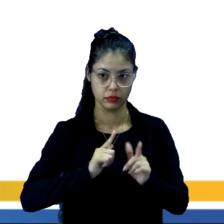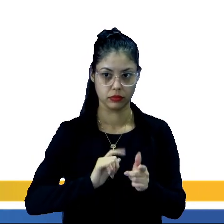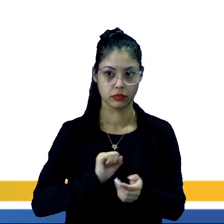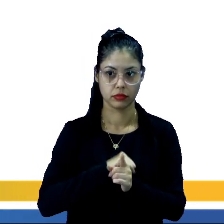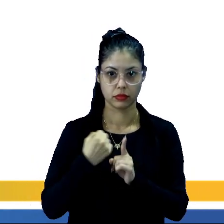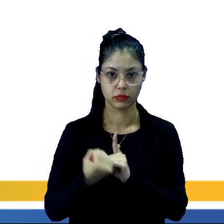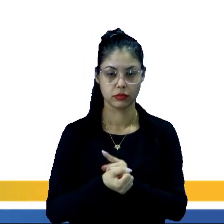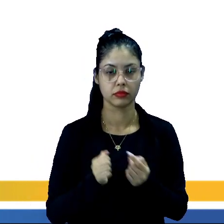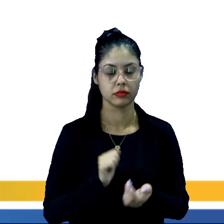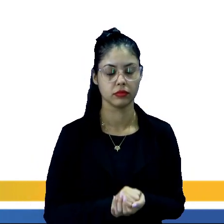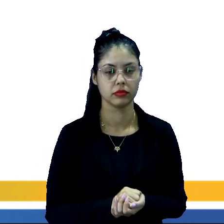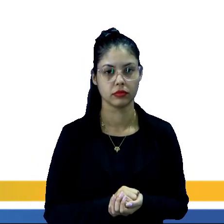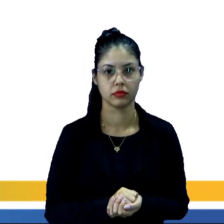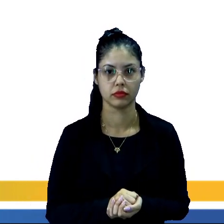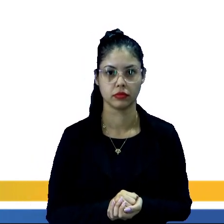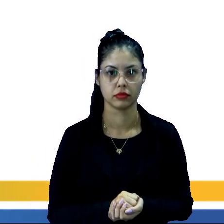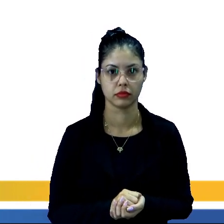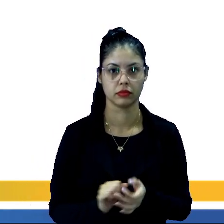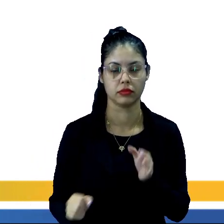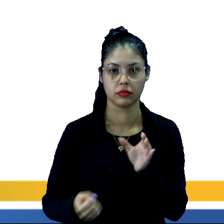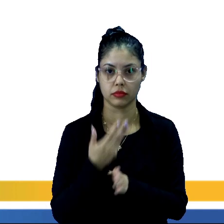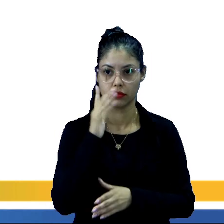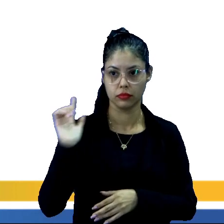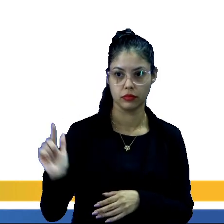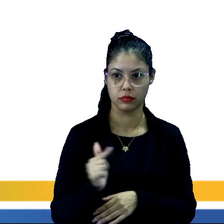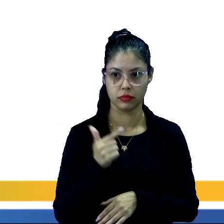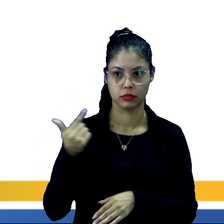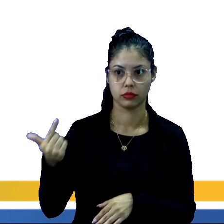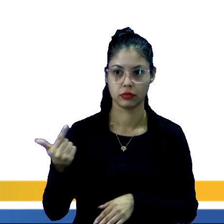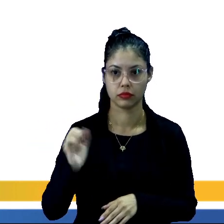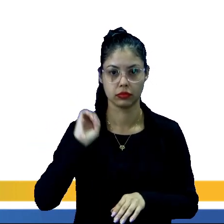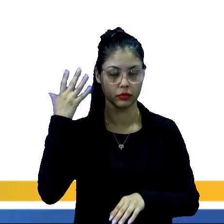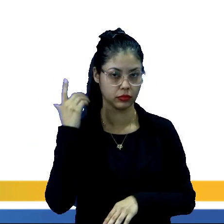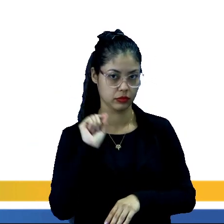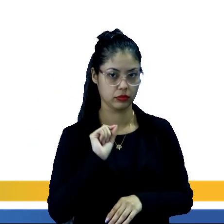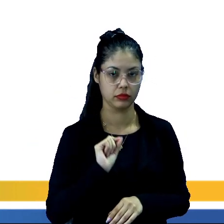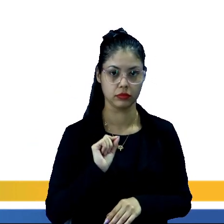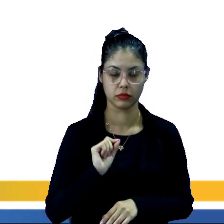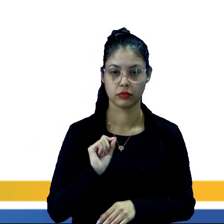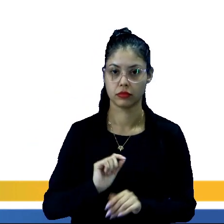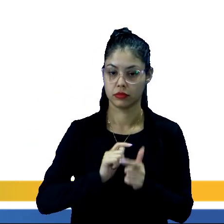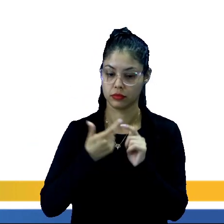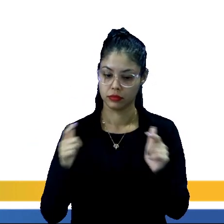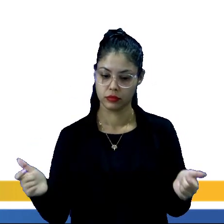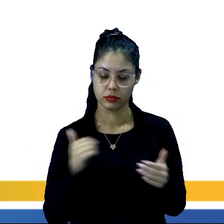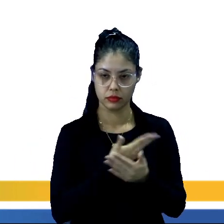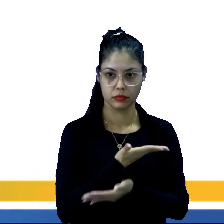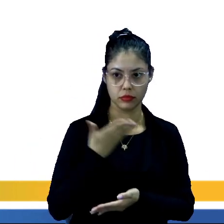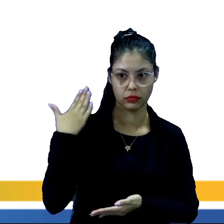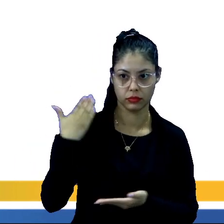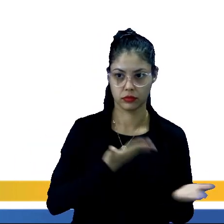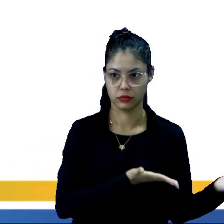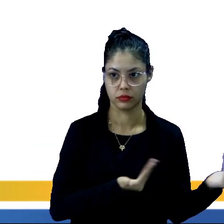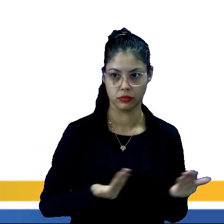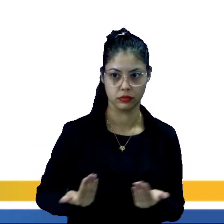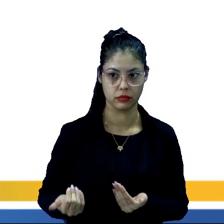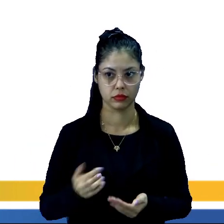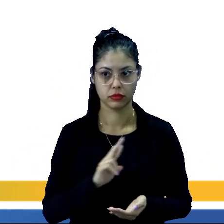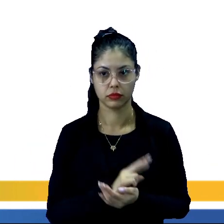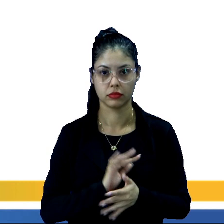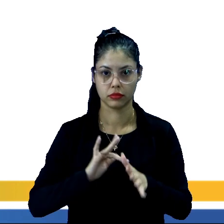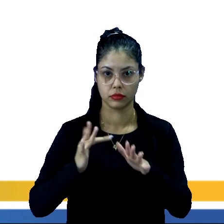sociais. Então, criei uma outra coluna, neste caso sobre a tendência cada vez maior dos jovens a utilizar as redes